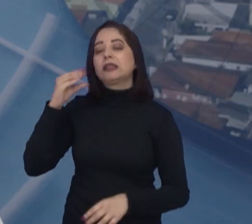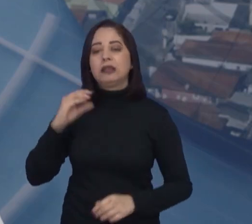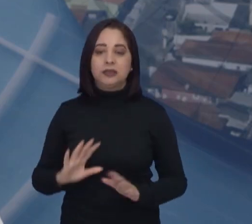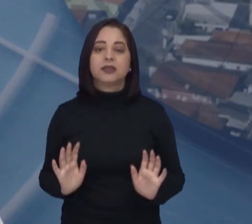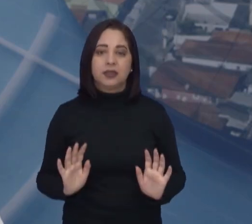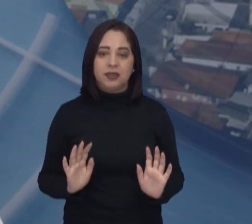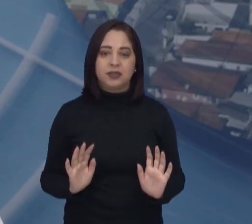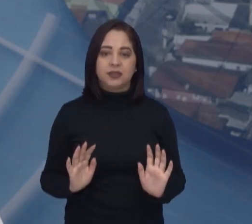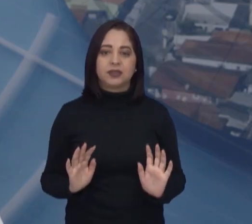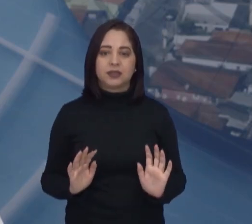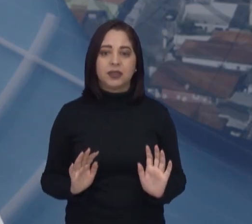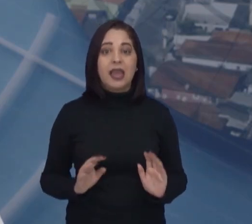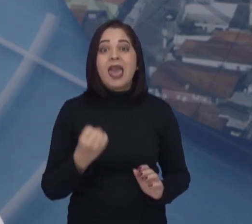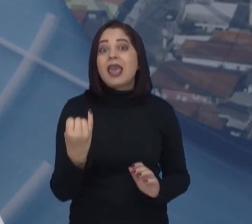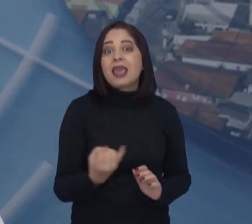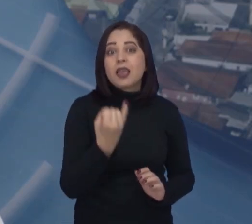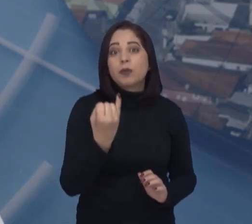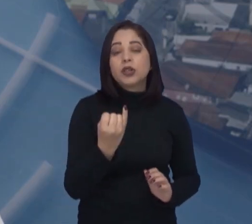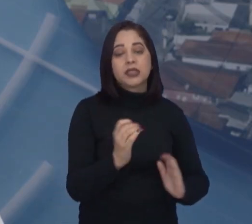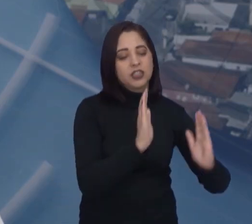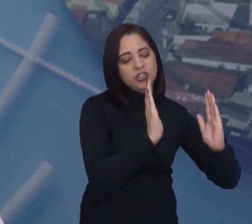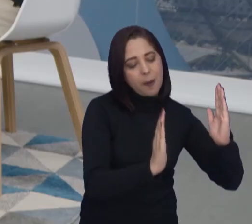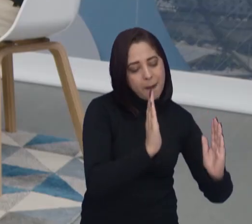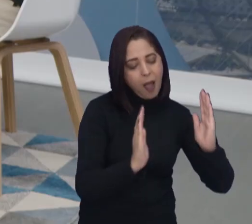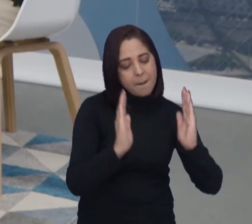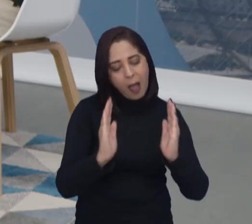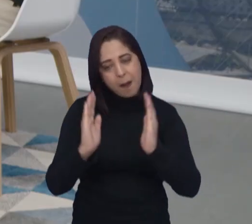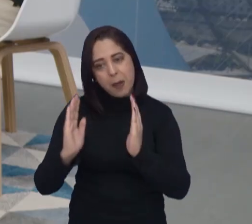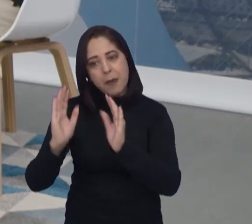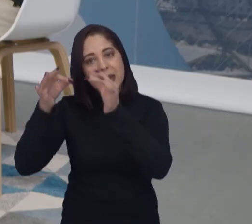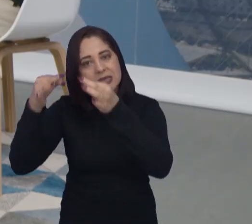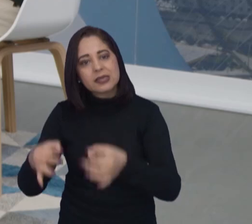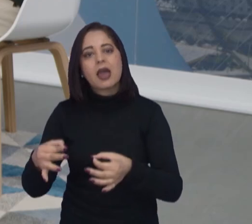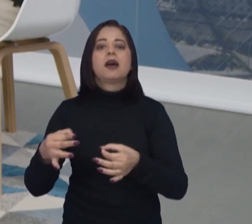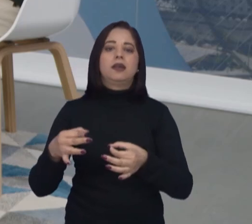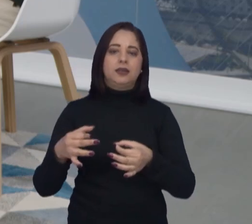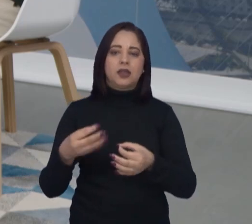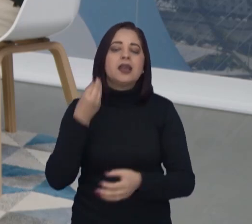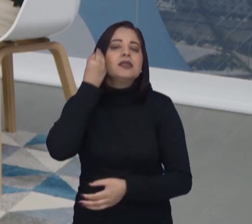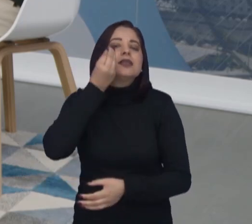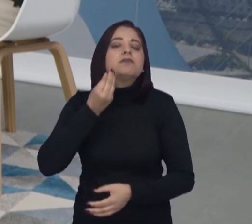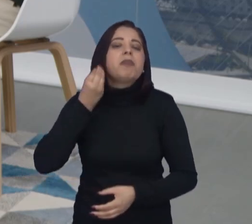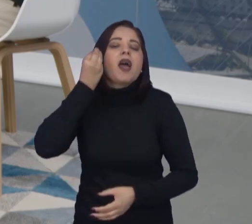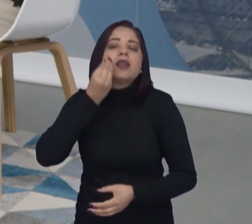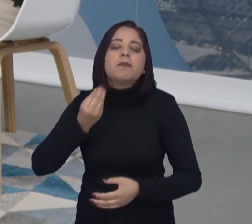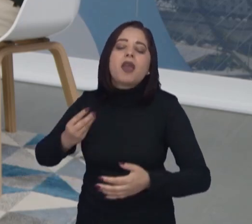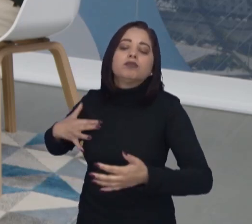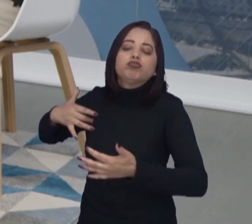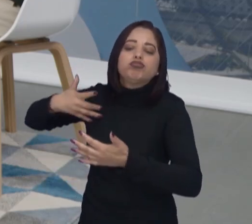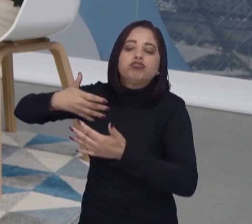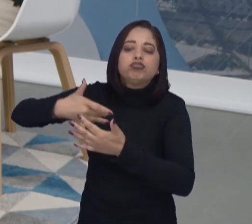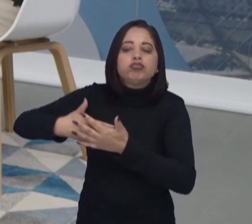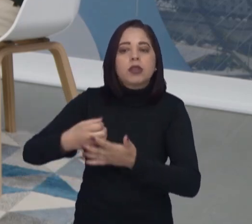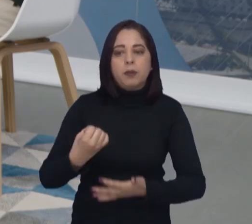é importante que viva-se cada fase, né? Então, viver o luto, experimentar, vivenciar cada momento